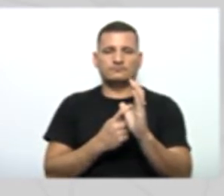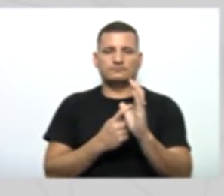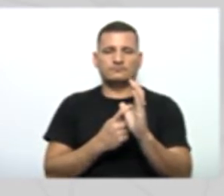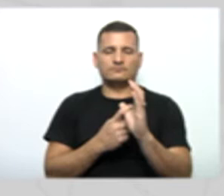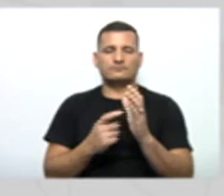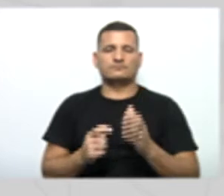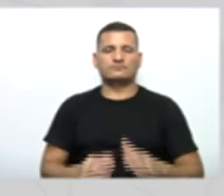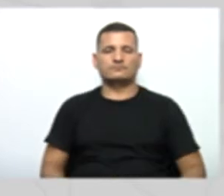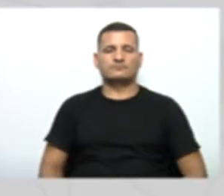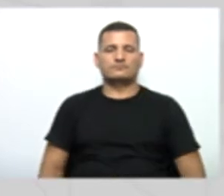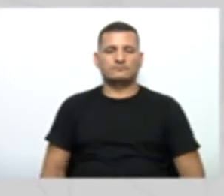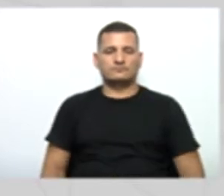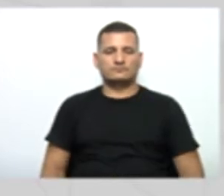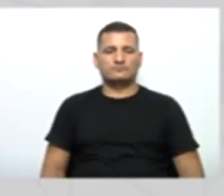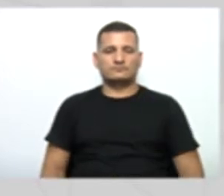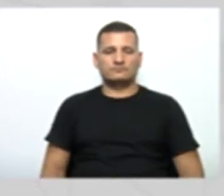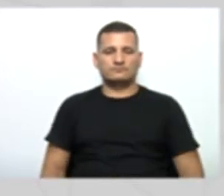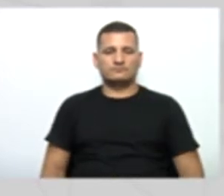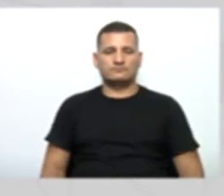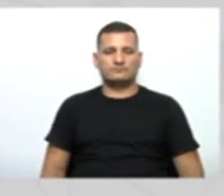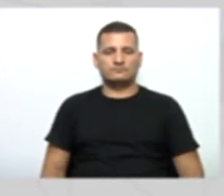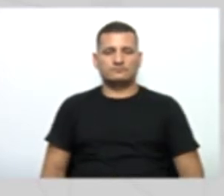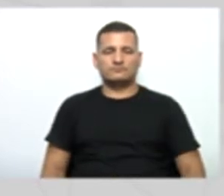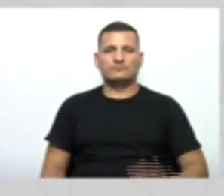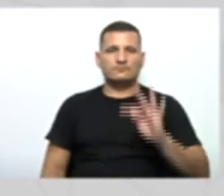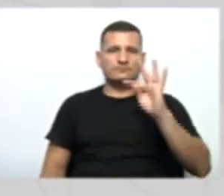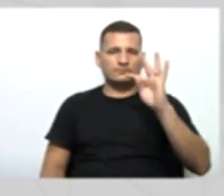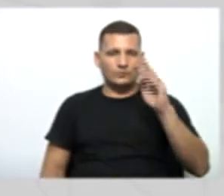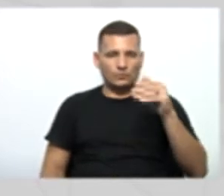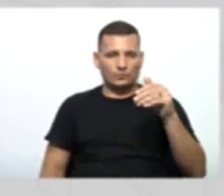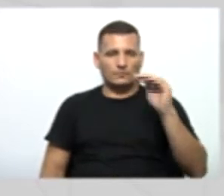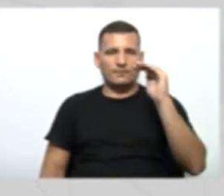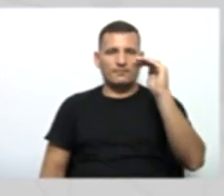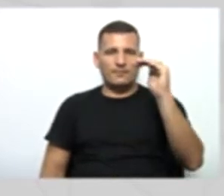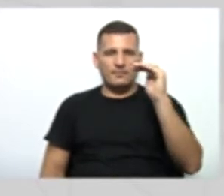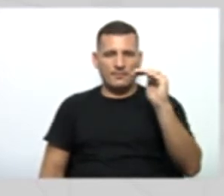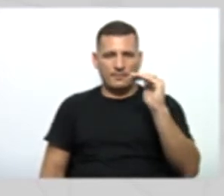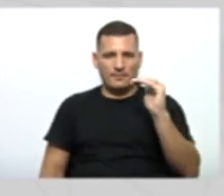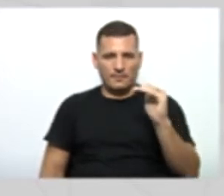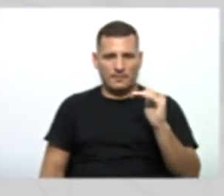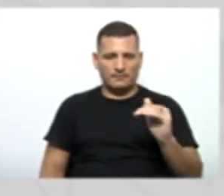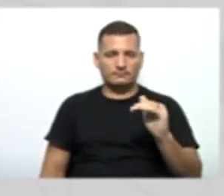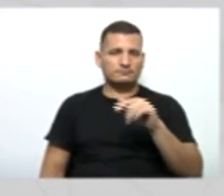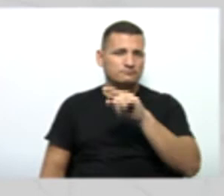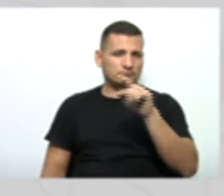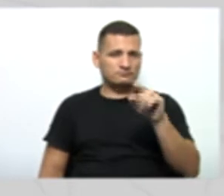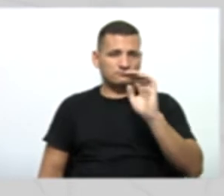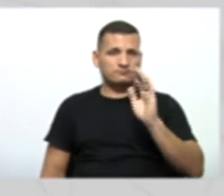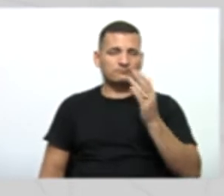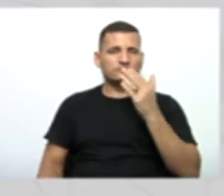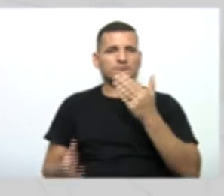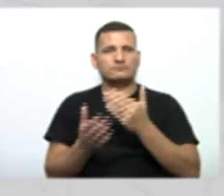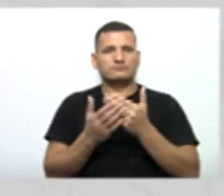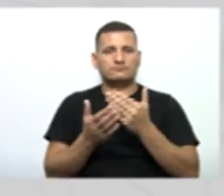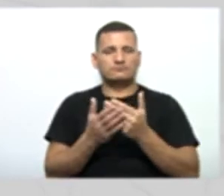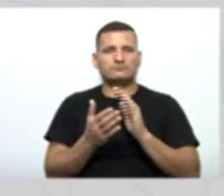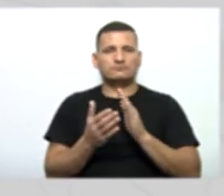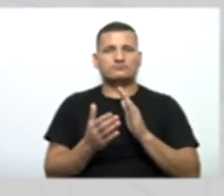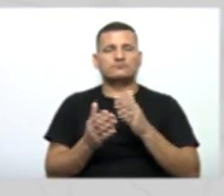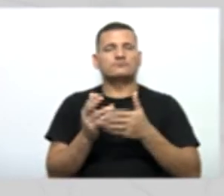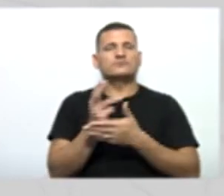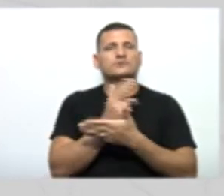ó, praticamente todos que estão aqui, vocês já acabaram de estudar lá no diagrama de